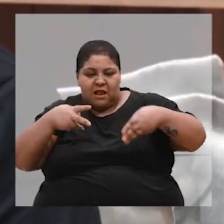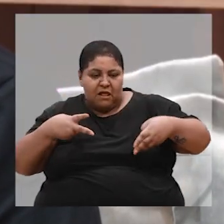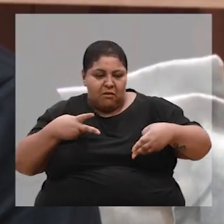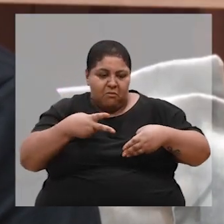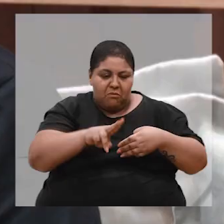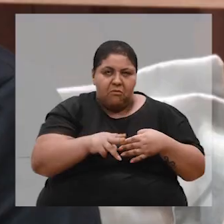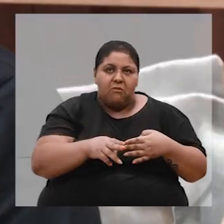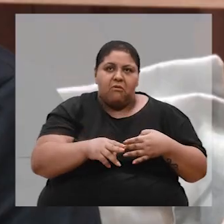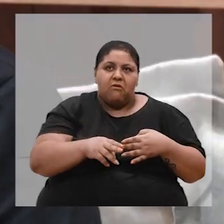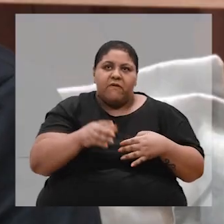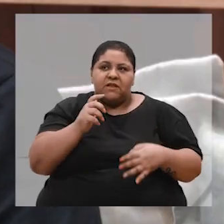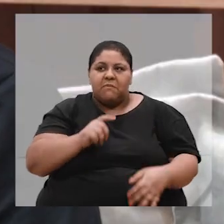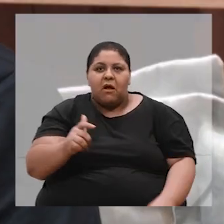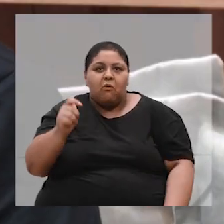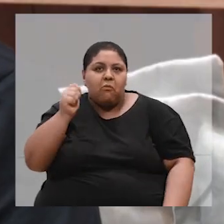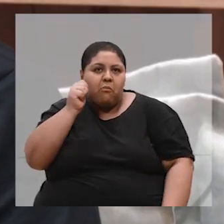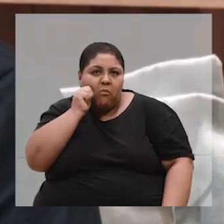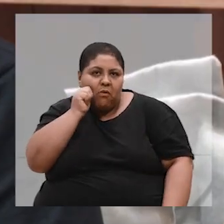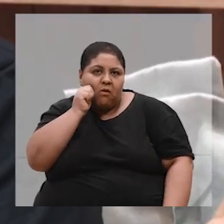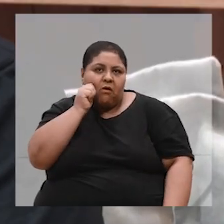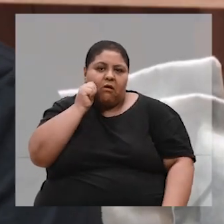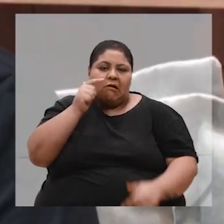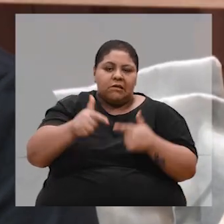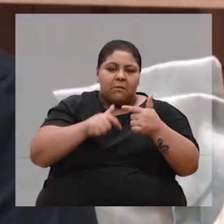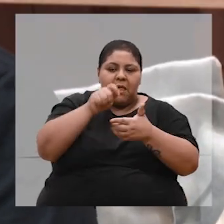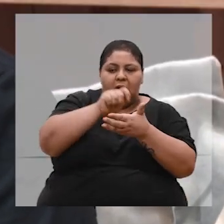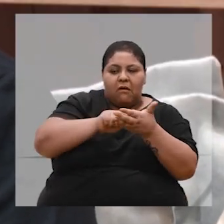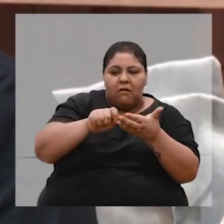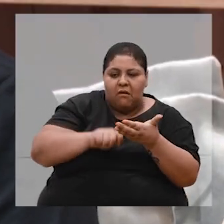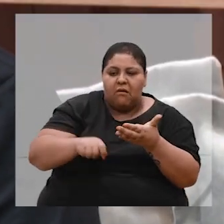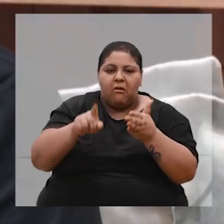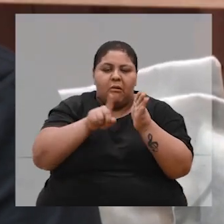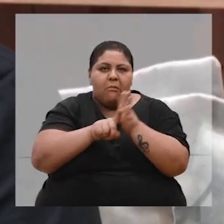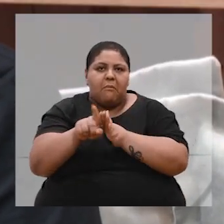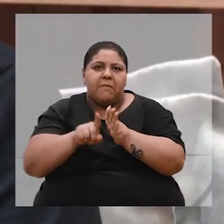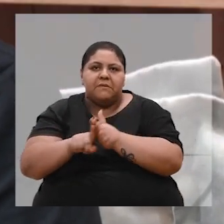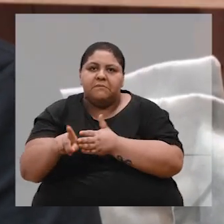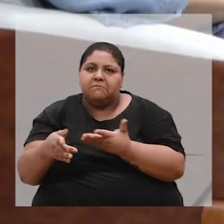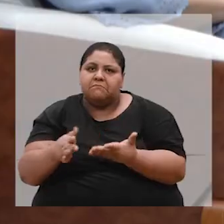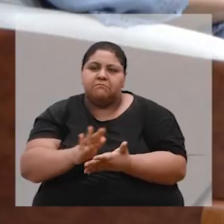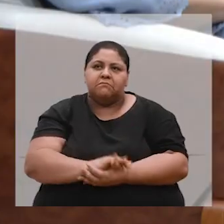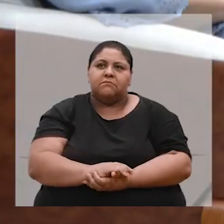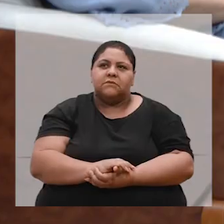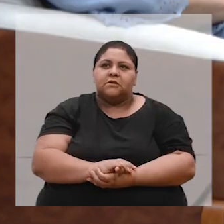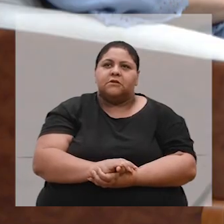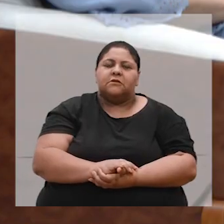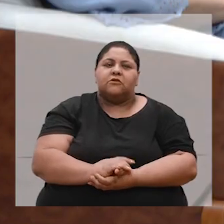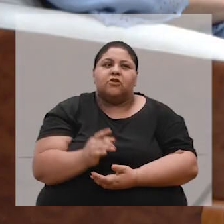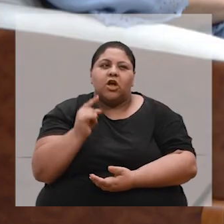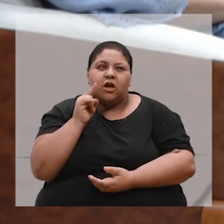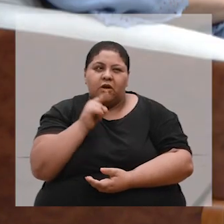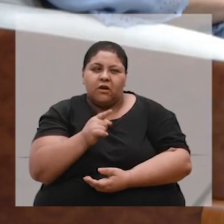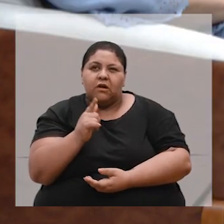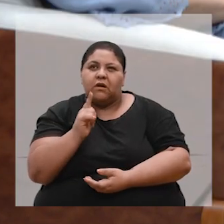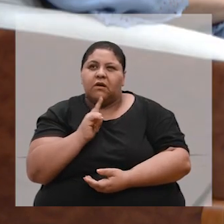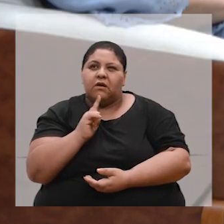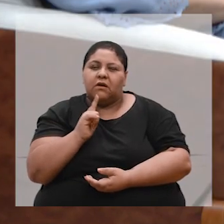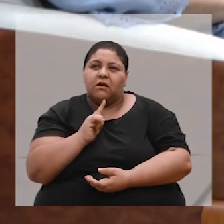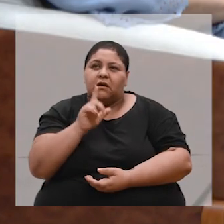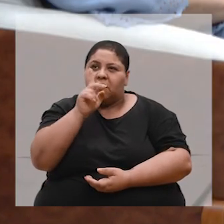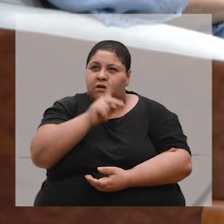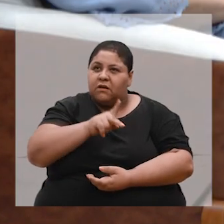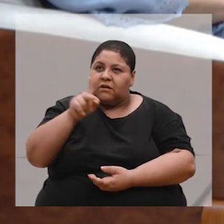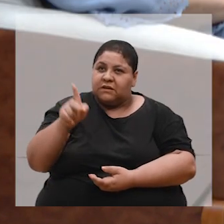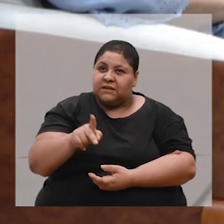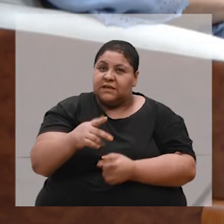museu, vai trabalhar com patrimônio, vai trabalhar com a escrita, com a pesquisa, né? E você, então, teve também